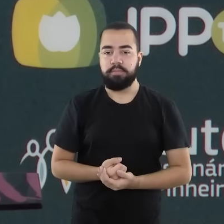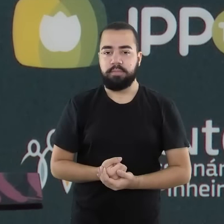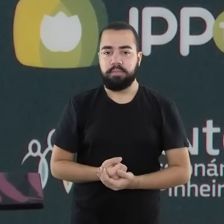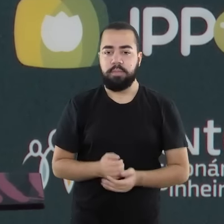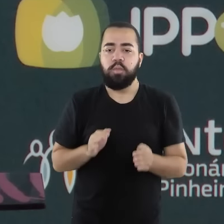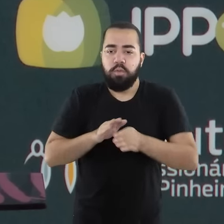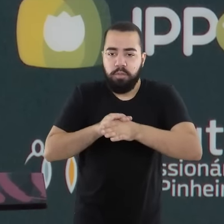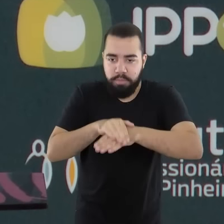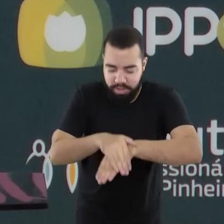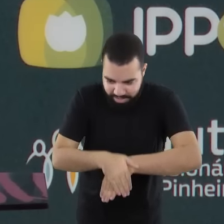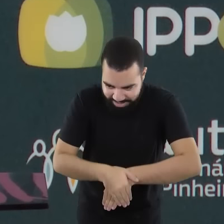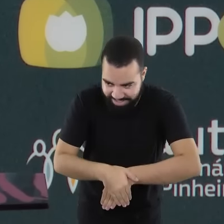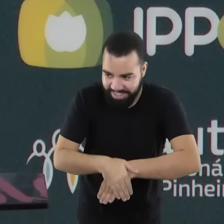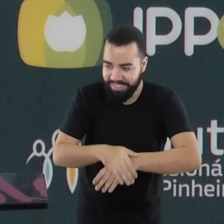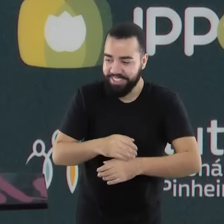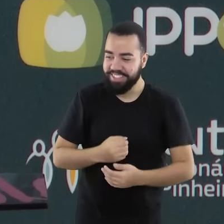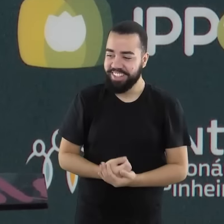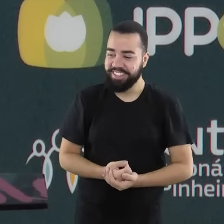Humilhação.